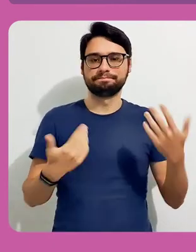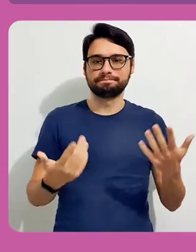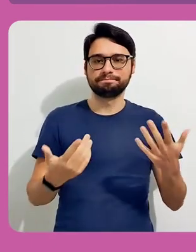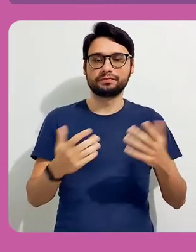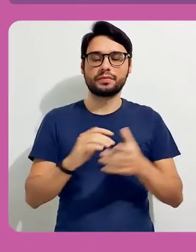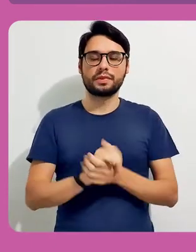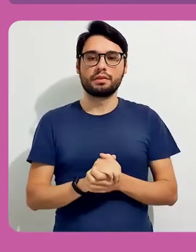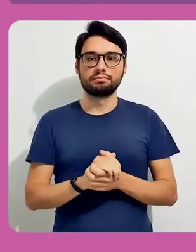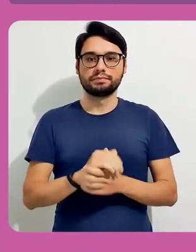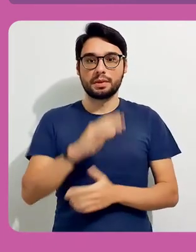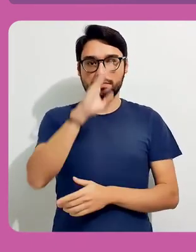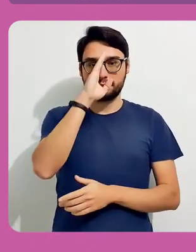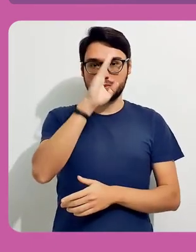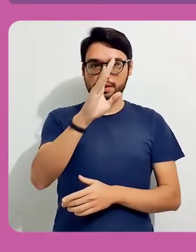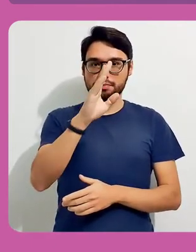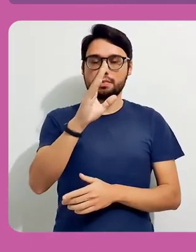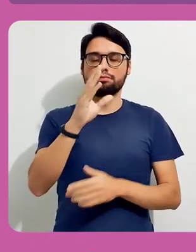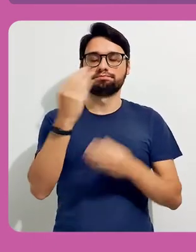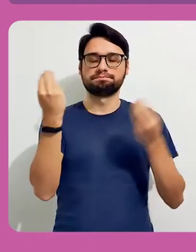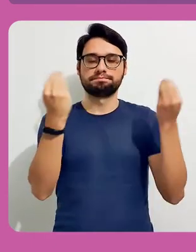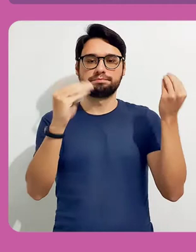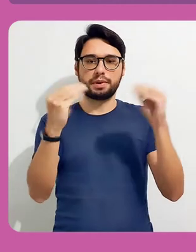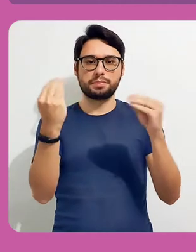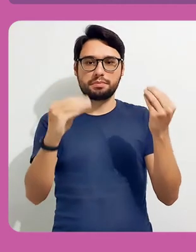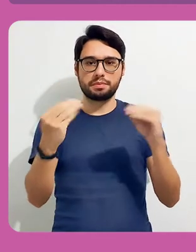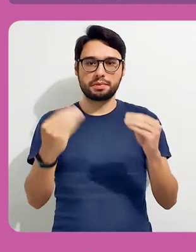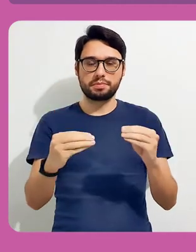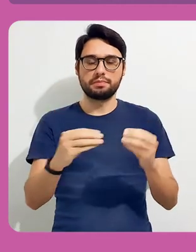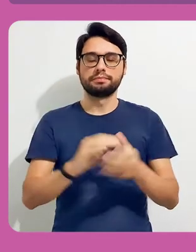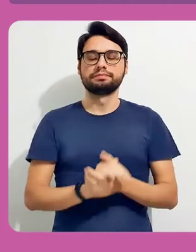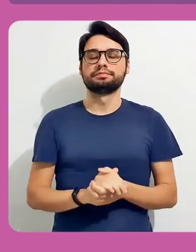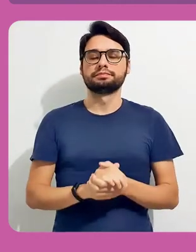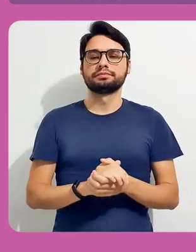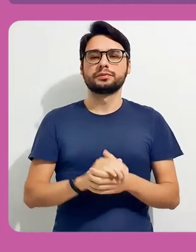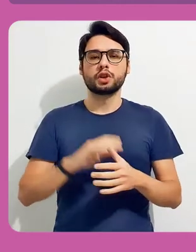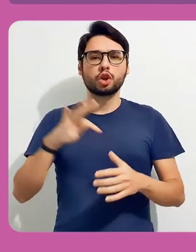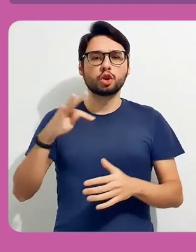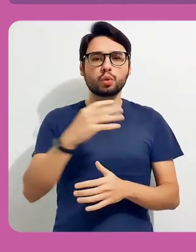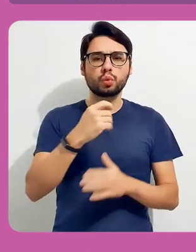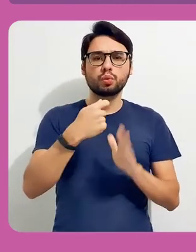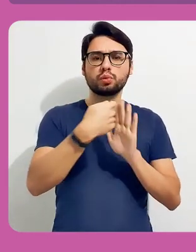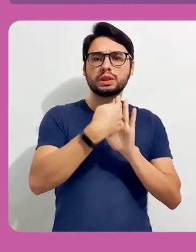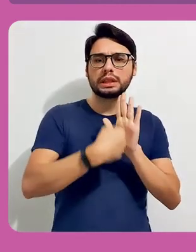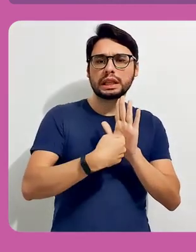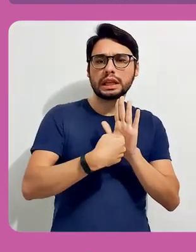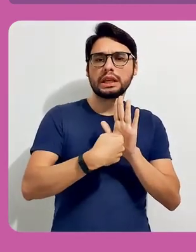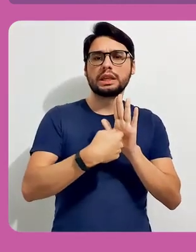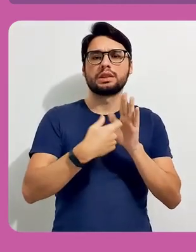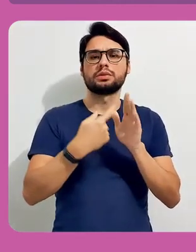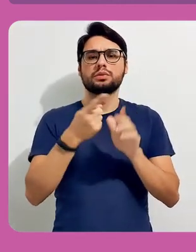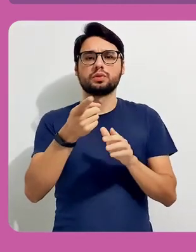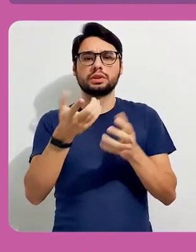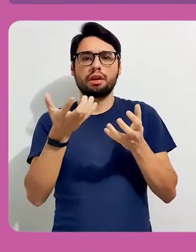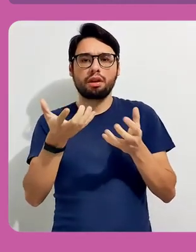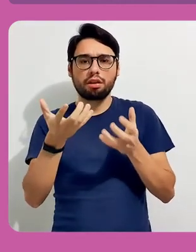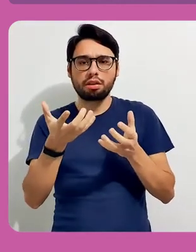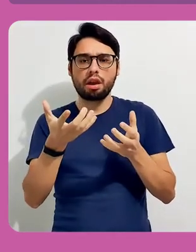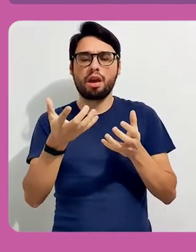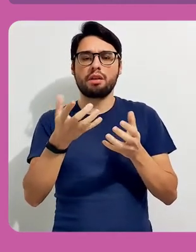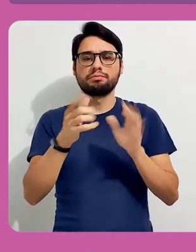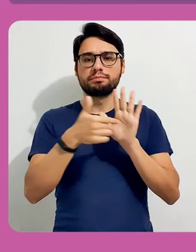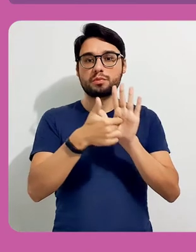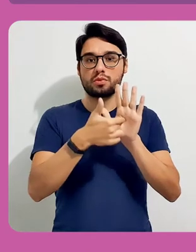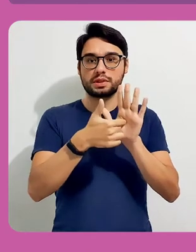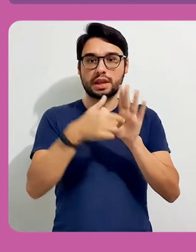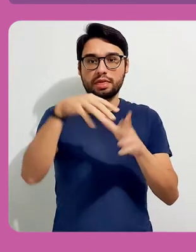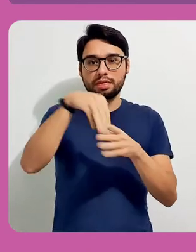tá? É aqui que você vai incluir todo o texto que vai aparecer nessa página web, tá?